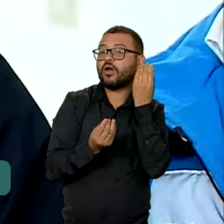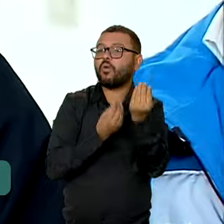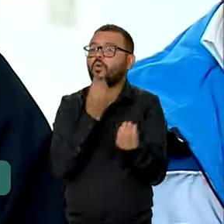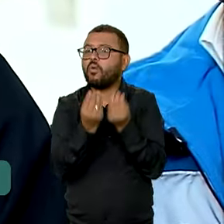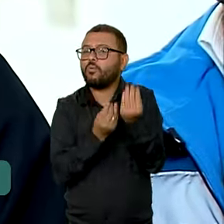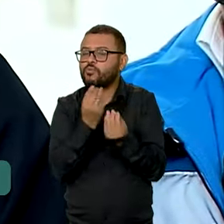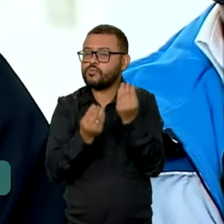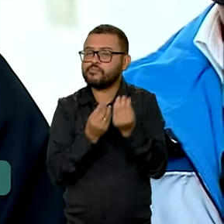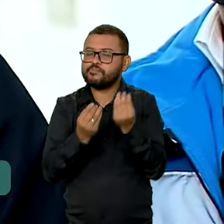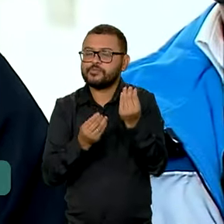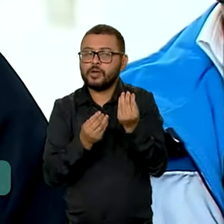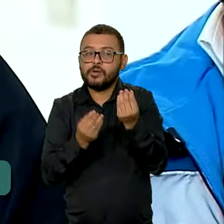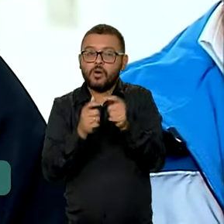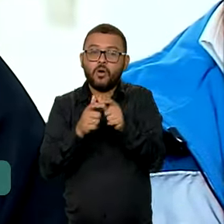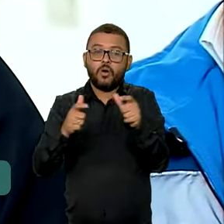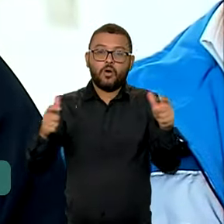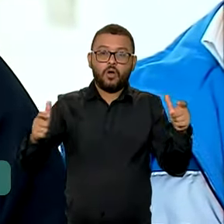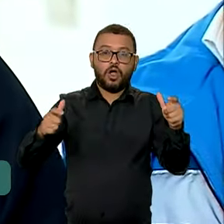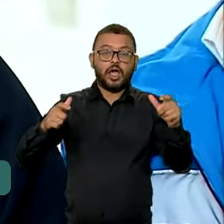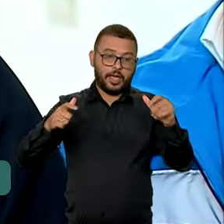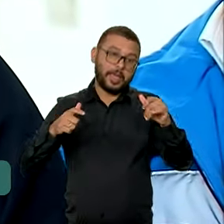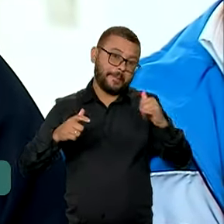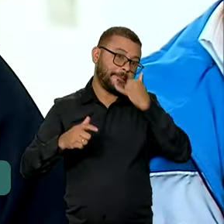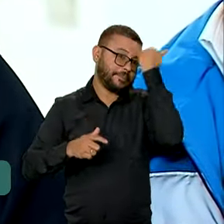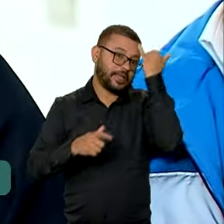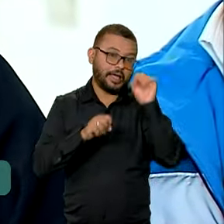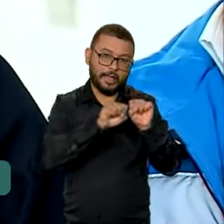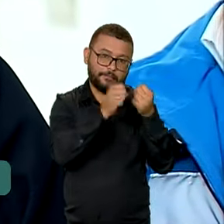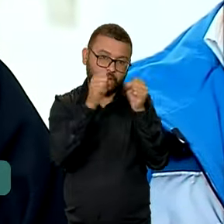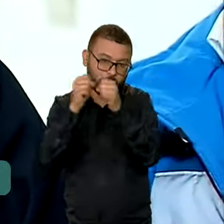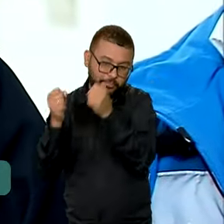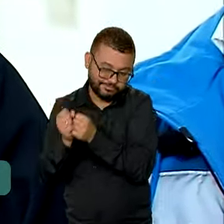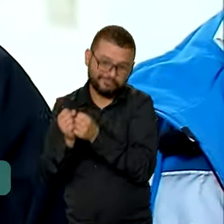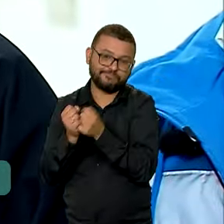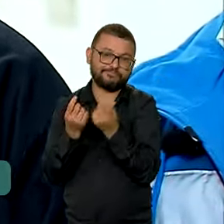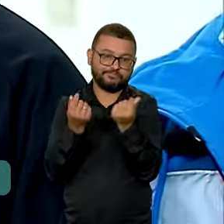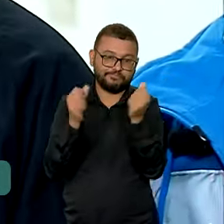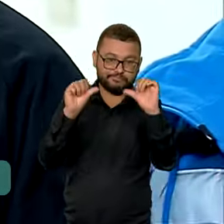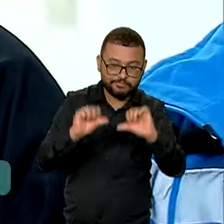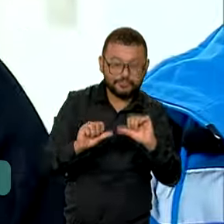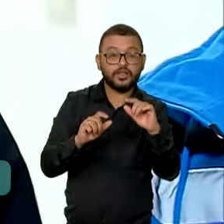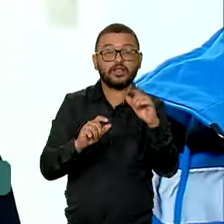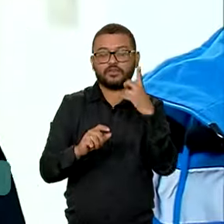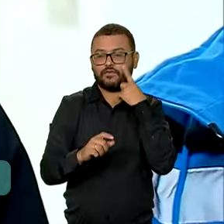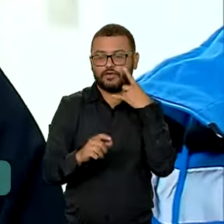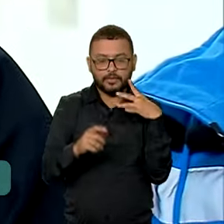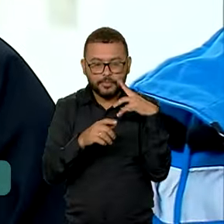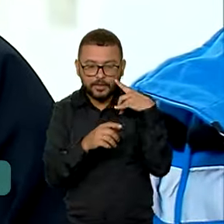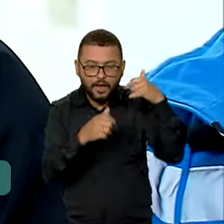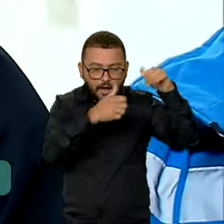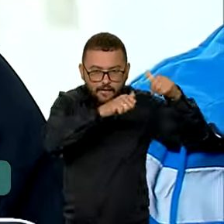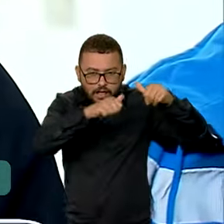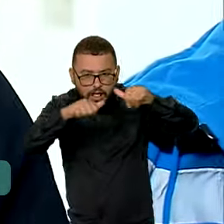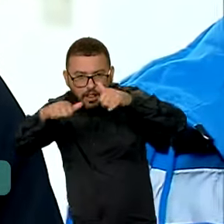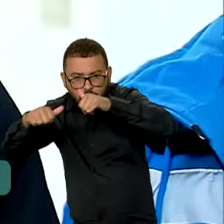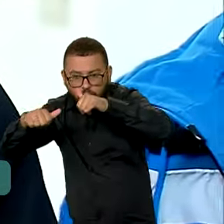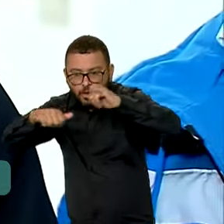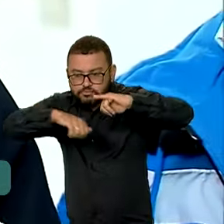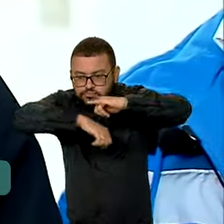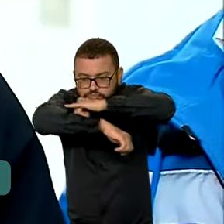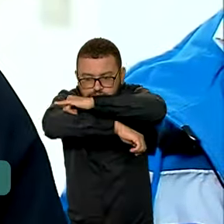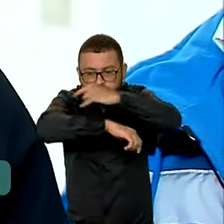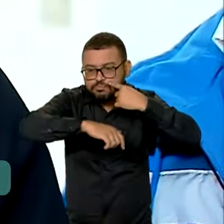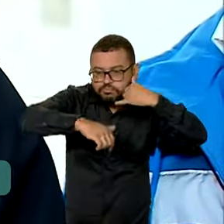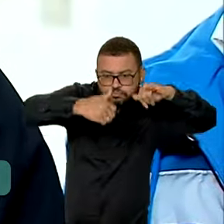exatamente o tamanho do prejuízo. Isso só vai ser possível quando a gente concluir o trabalho de sondagem na pista.